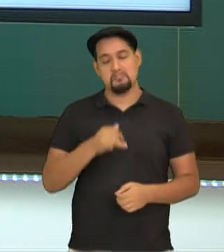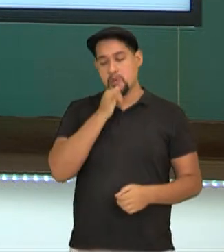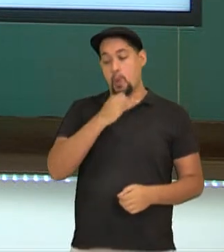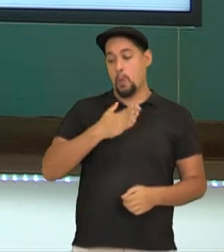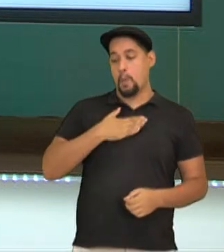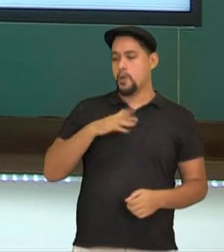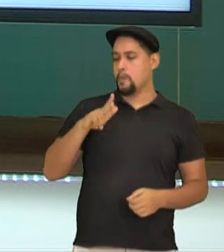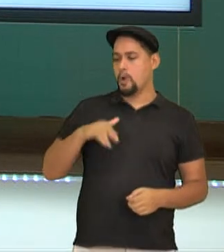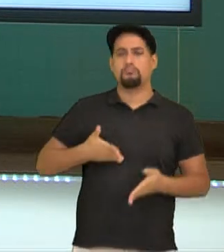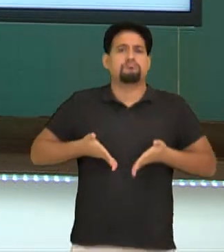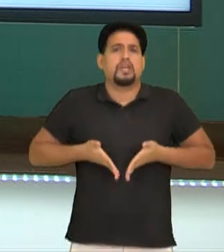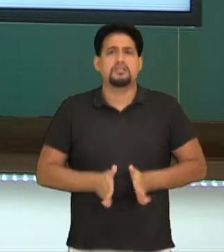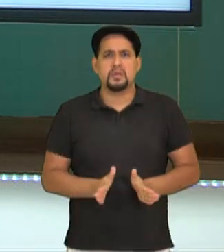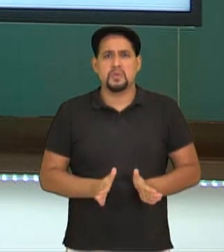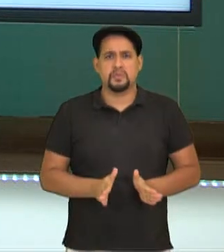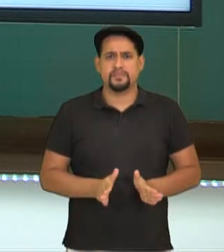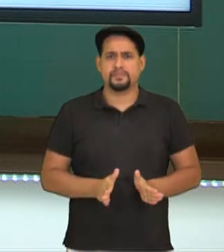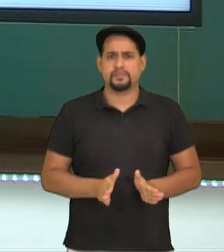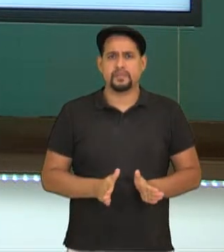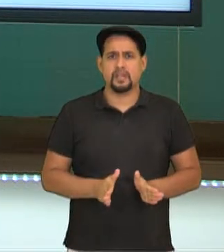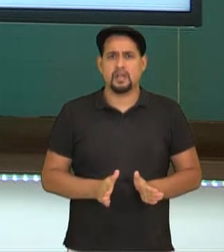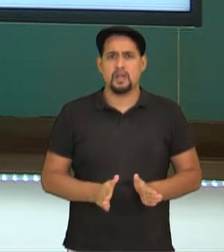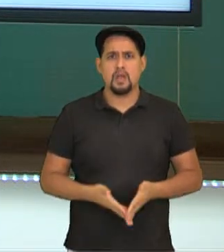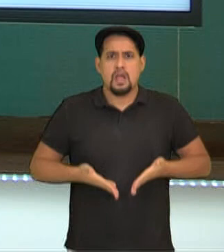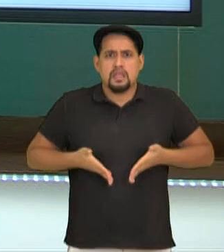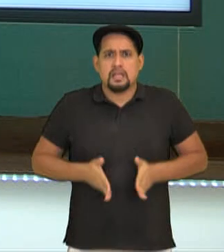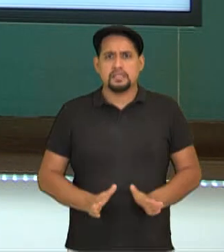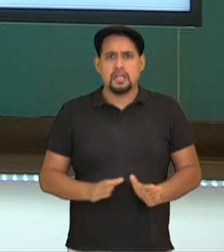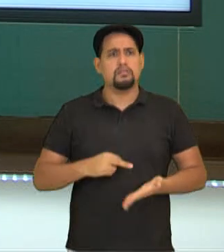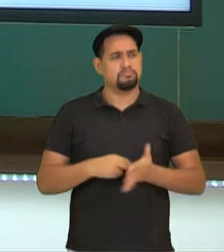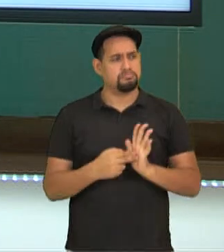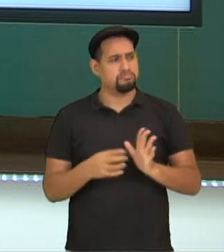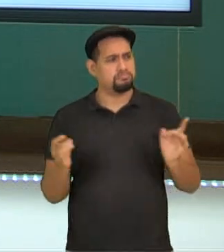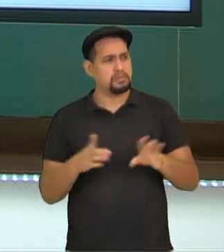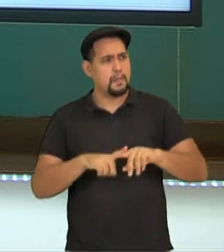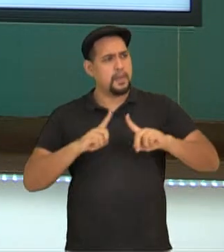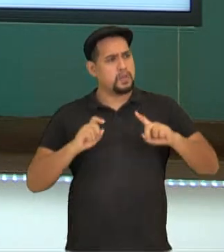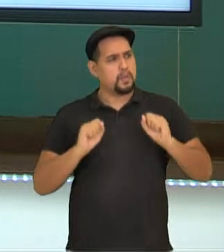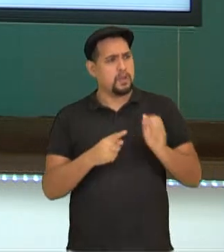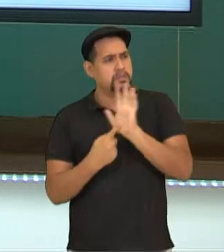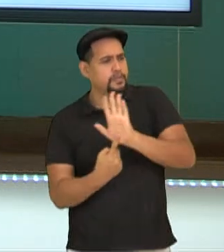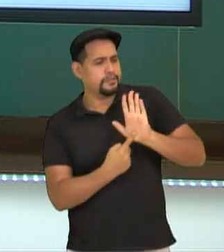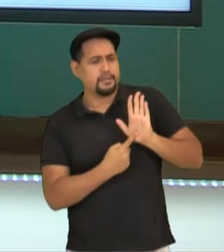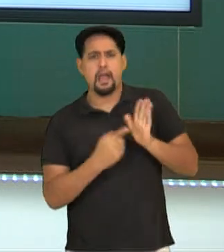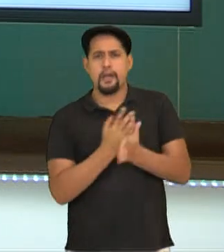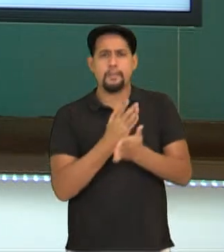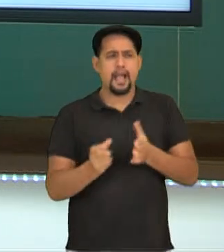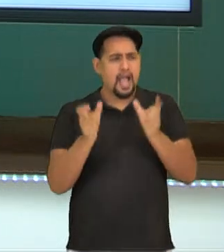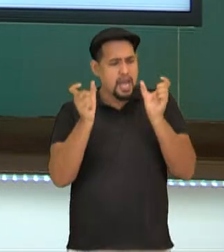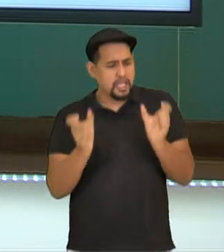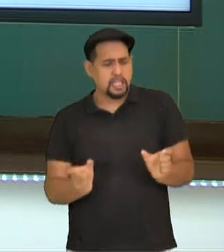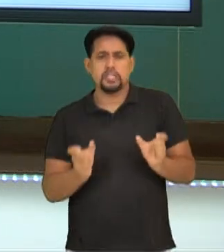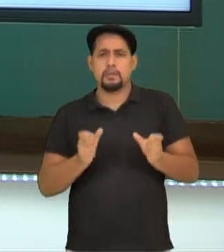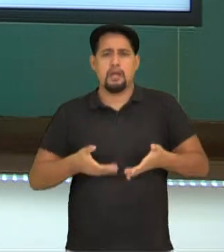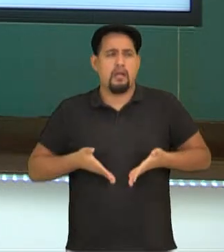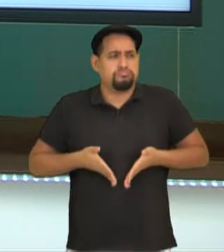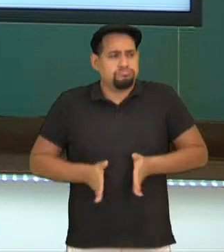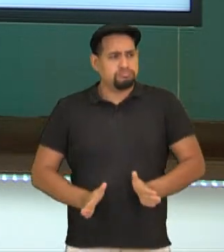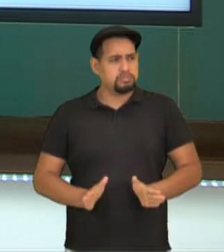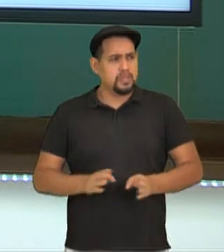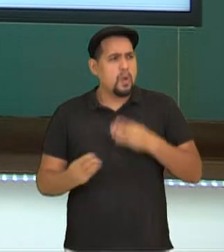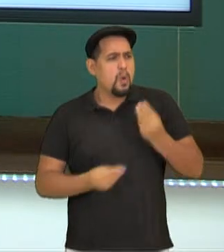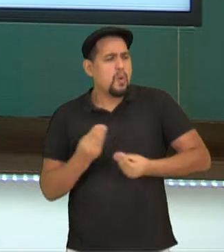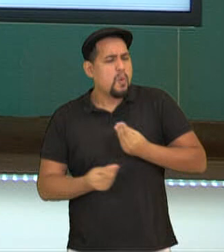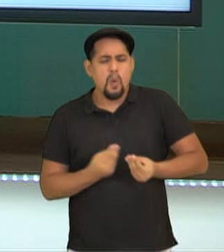irmão nasceu. O ato de nascer está completo, mas eu posso trazer características para esse ato de nascer. Quando